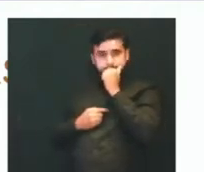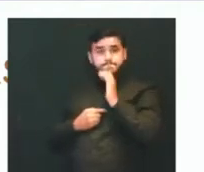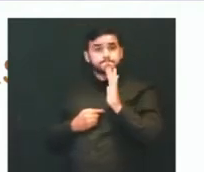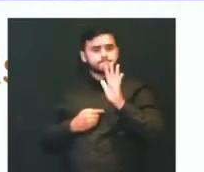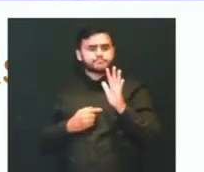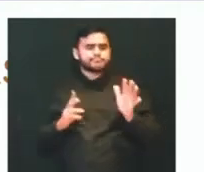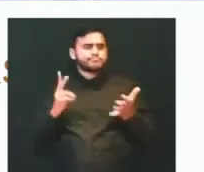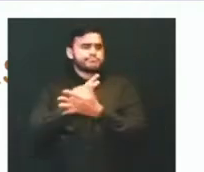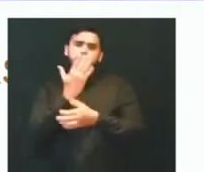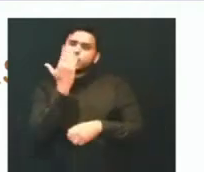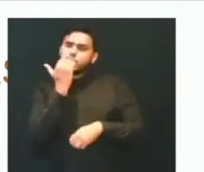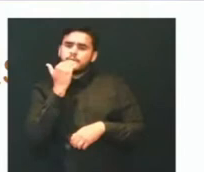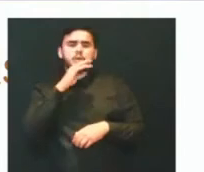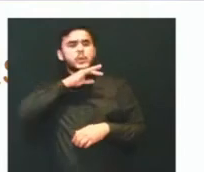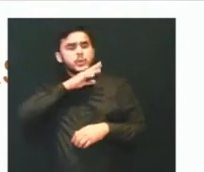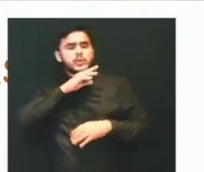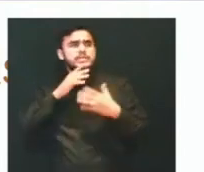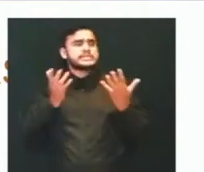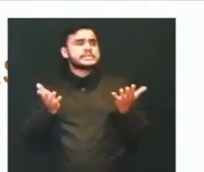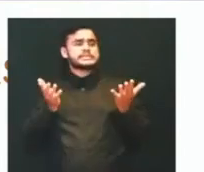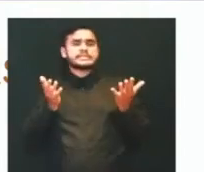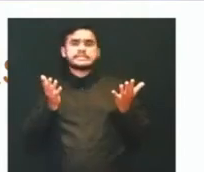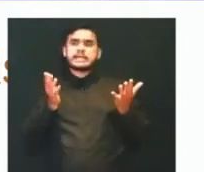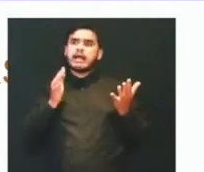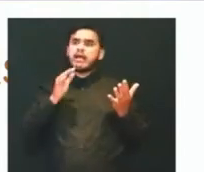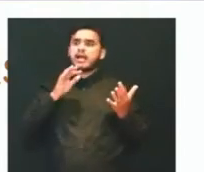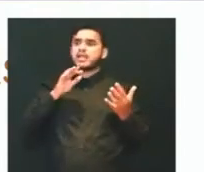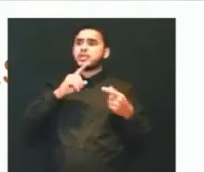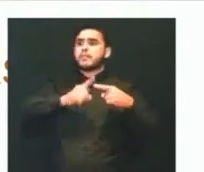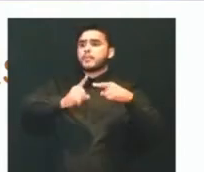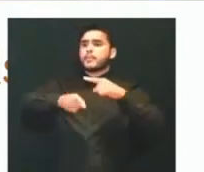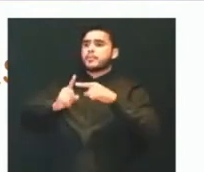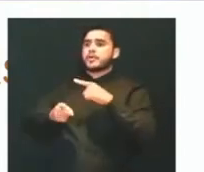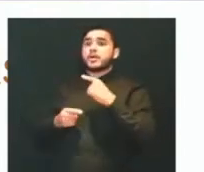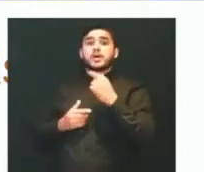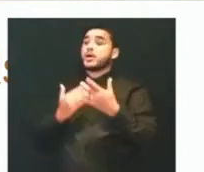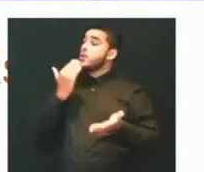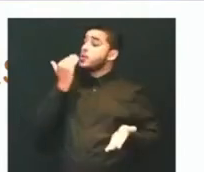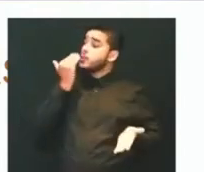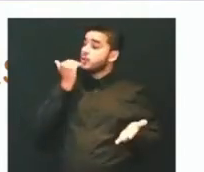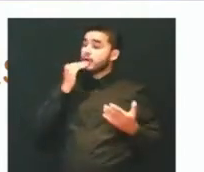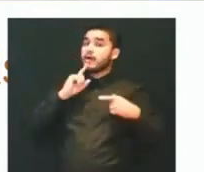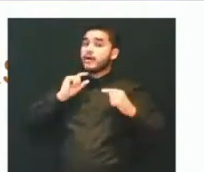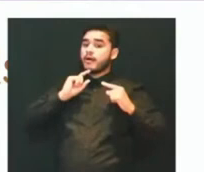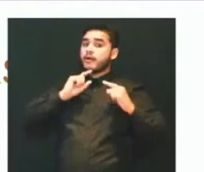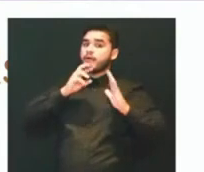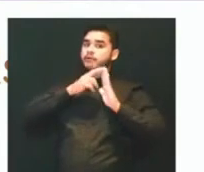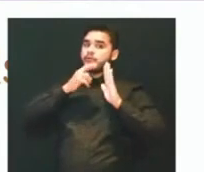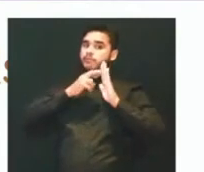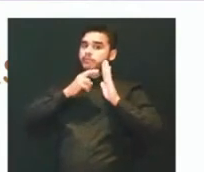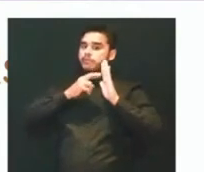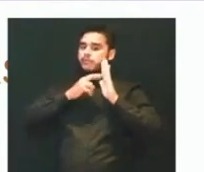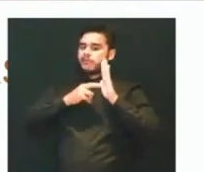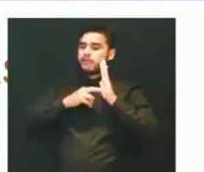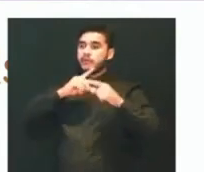comida faz mal, tal comida não é legal, e acaba gerando restrições alimentares a mais no